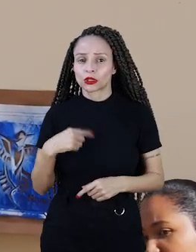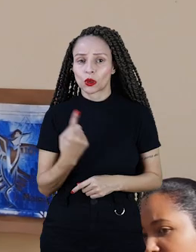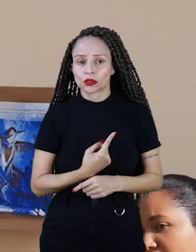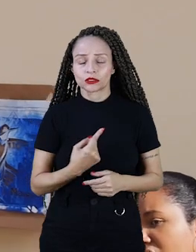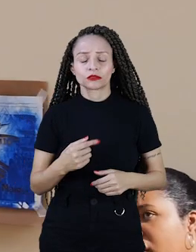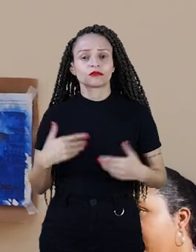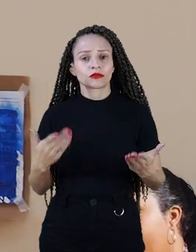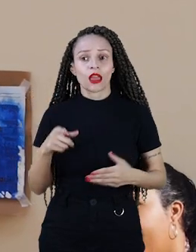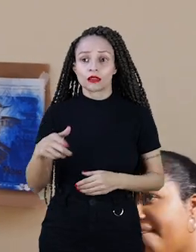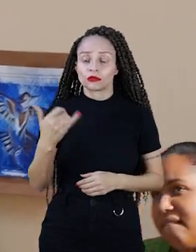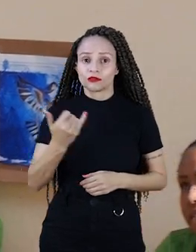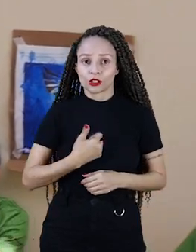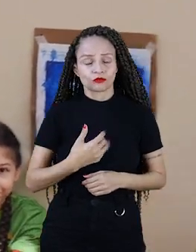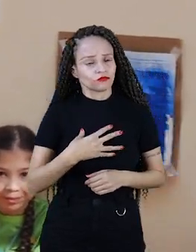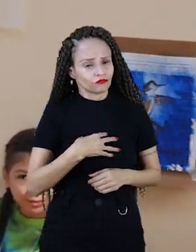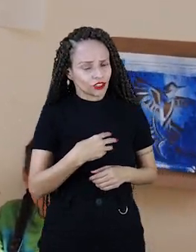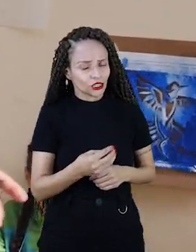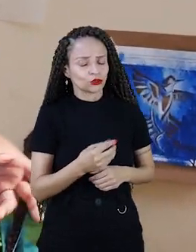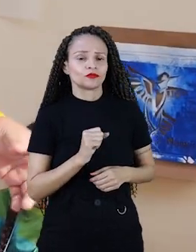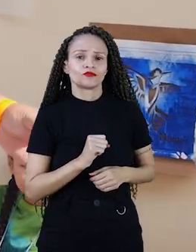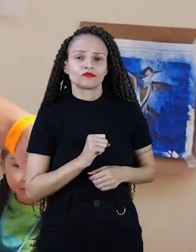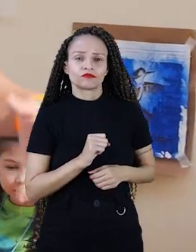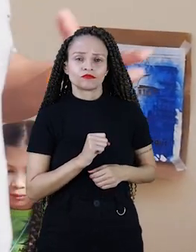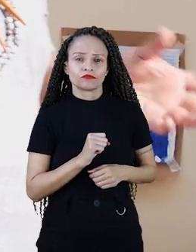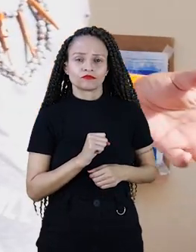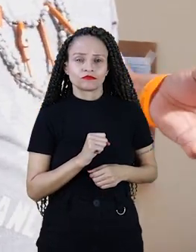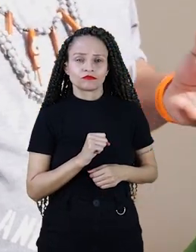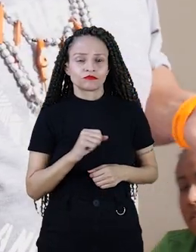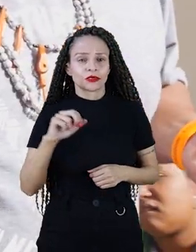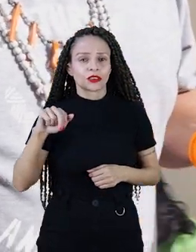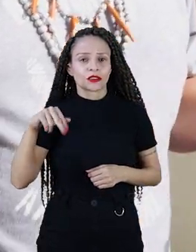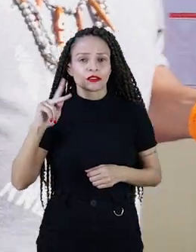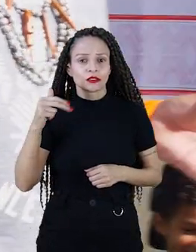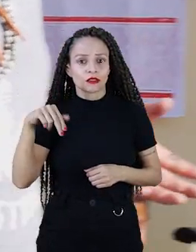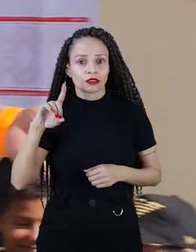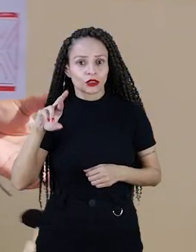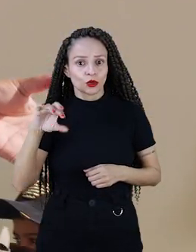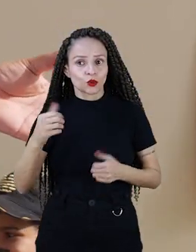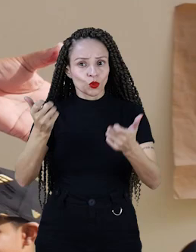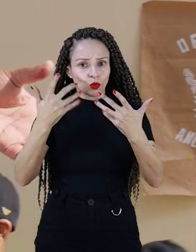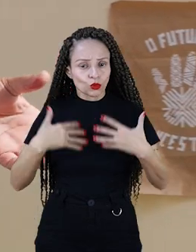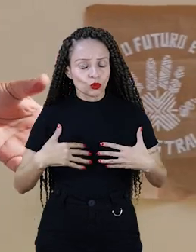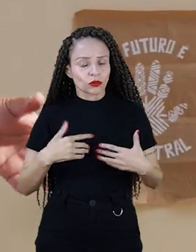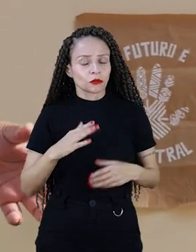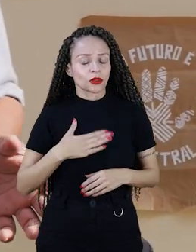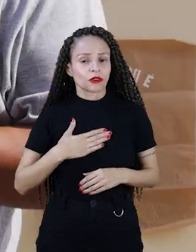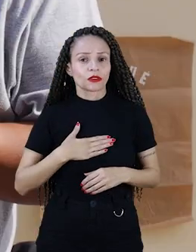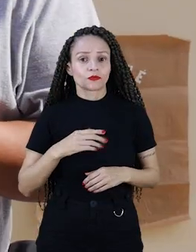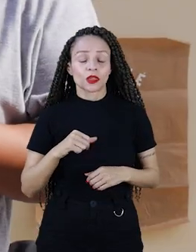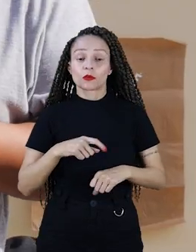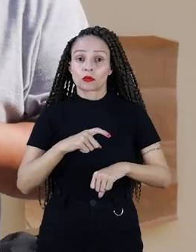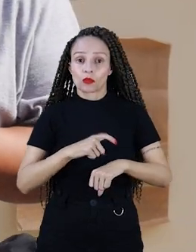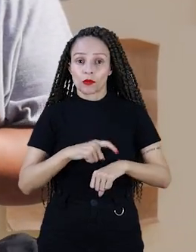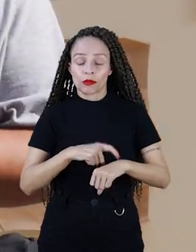da casa. E aí ele me falou assim, amostras de grafismo. E Anderu contou para mim como que ele trouxe. E aí ele falou assim, em